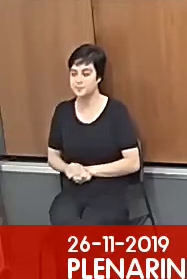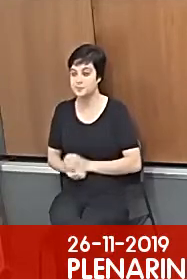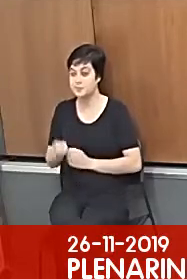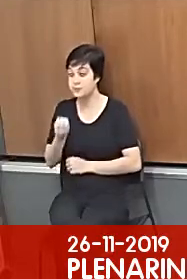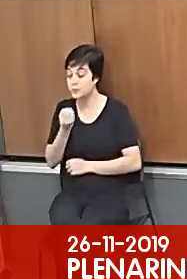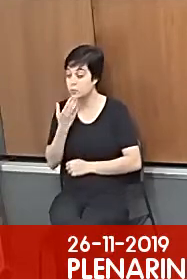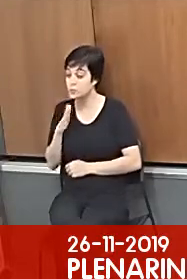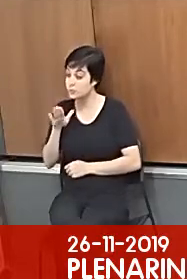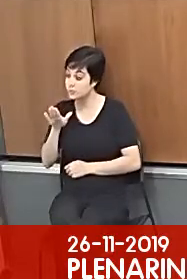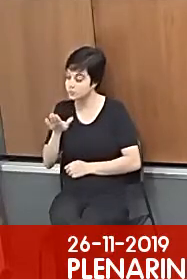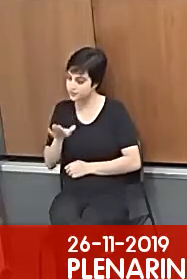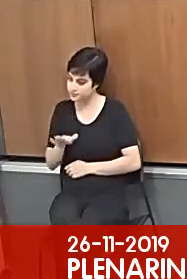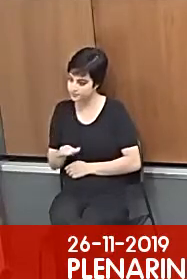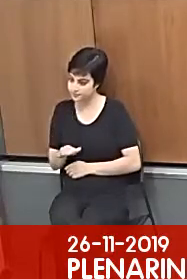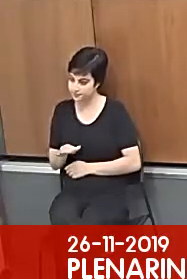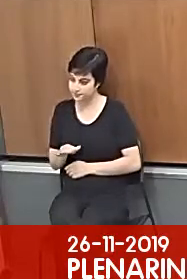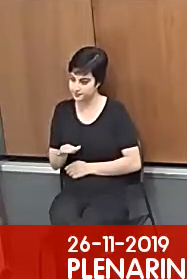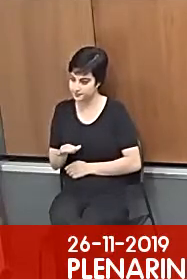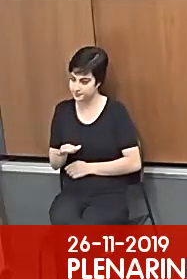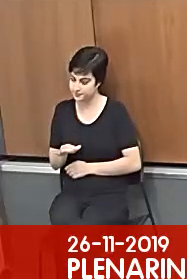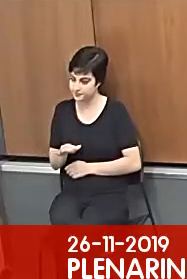Boa tarde.